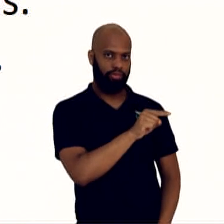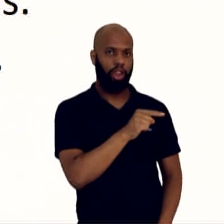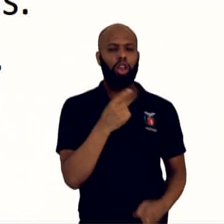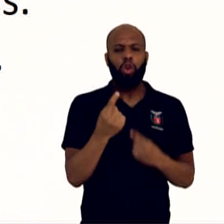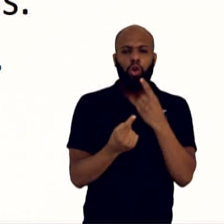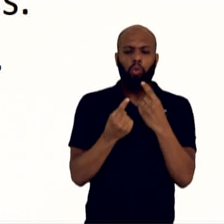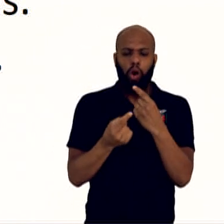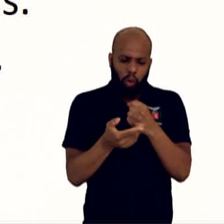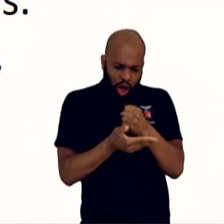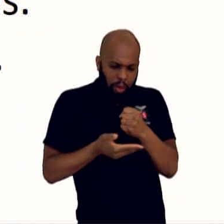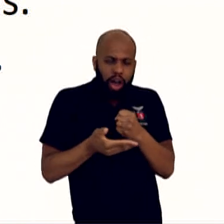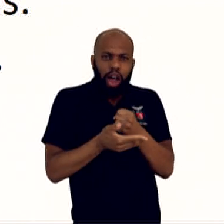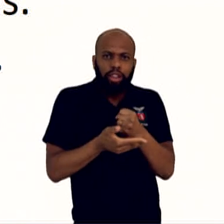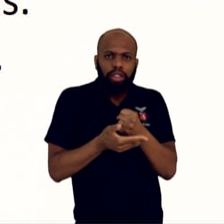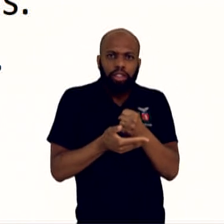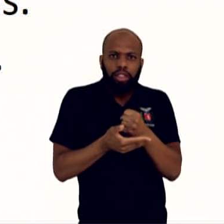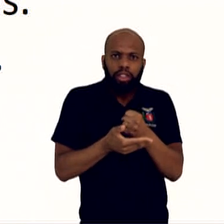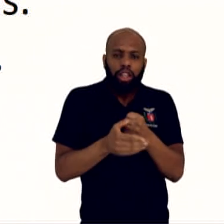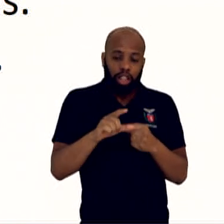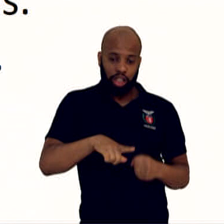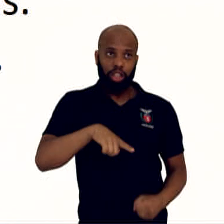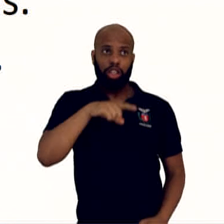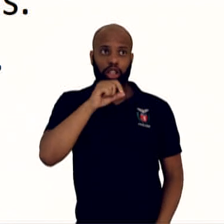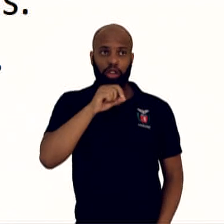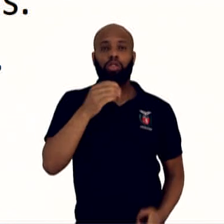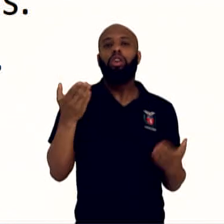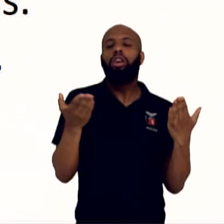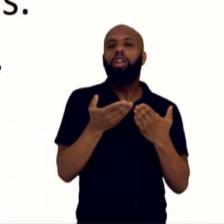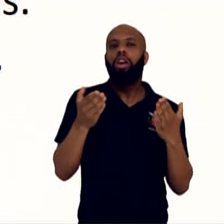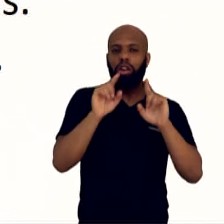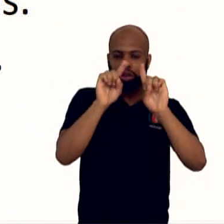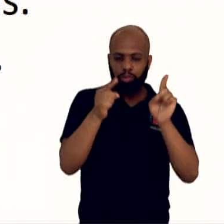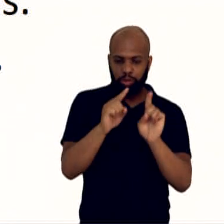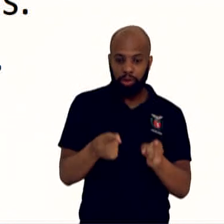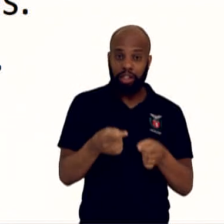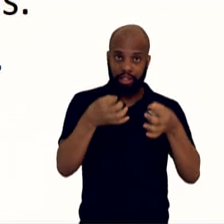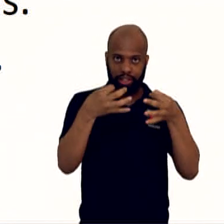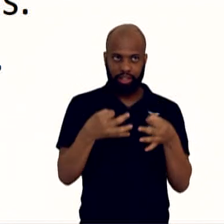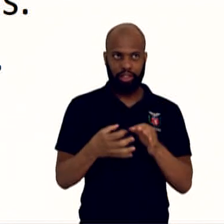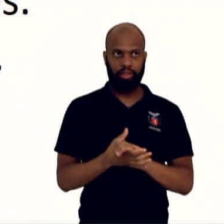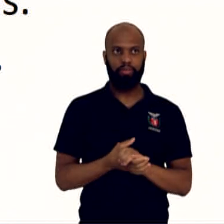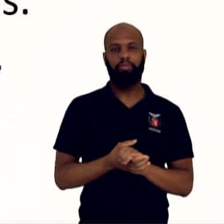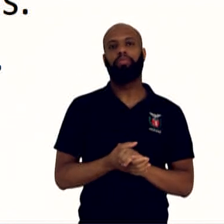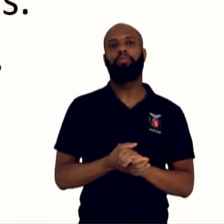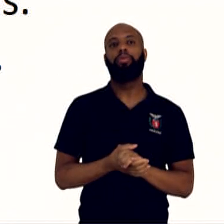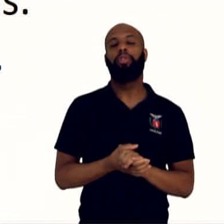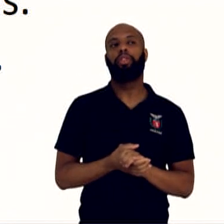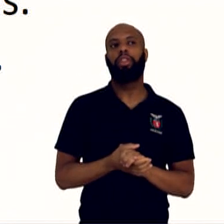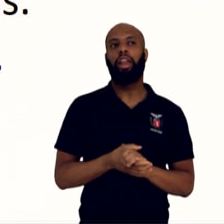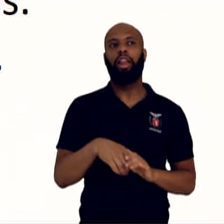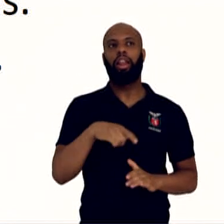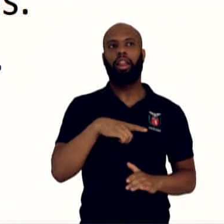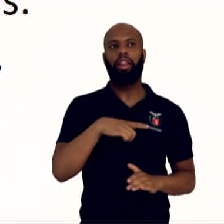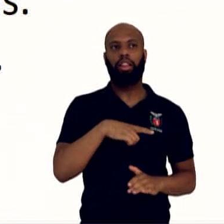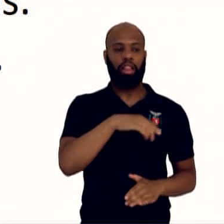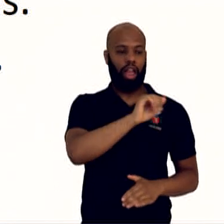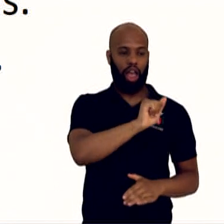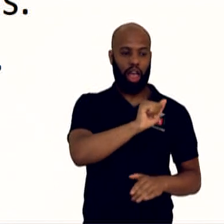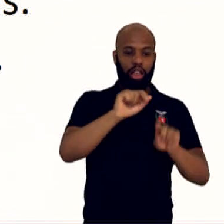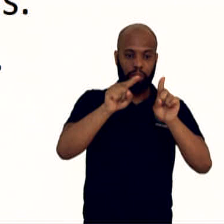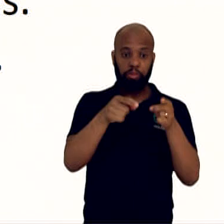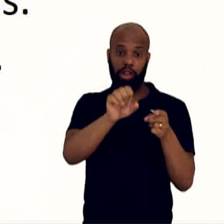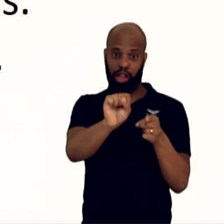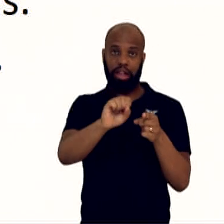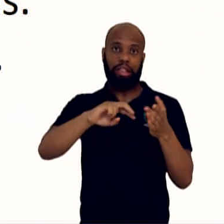essa essência? Assinale as alternativas corretas. Bom, assinale A, tem um entre